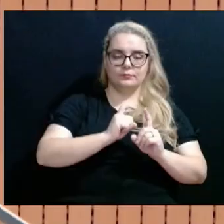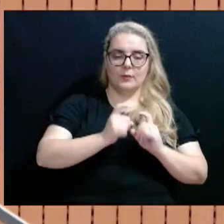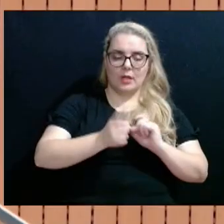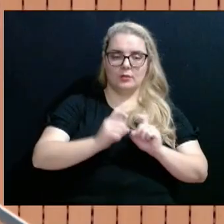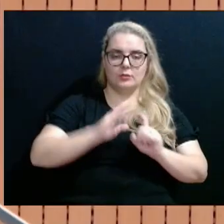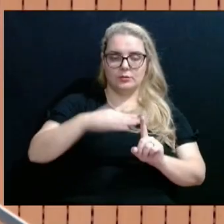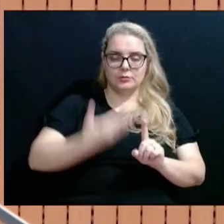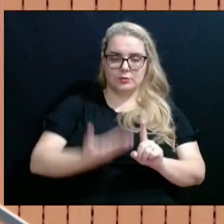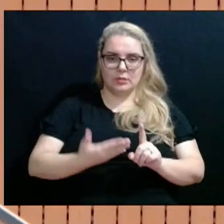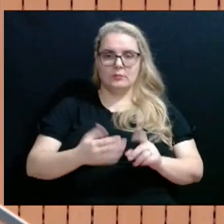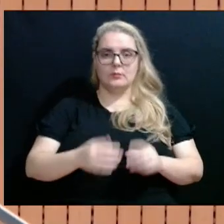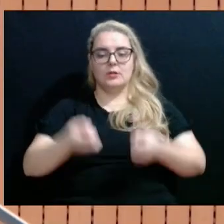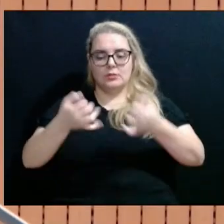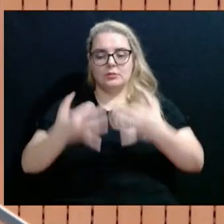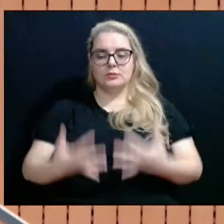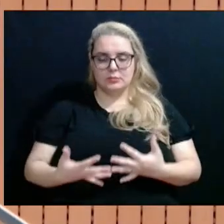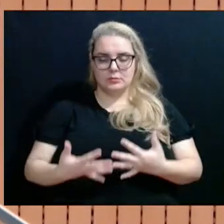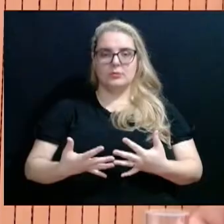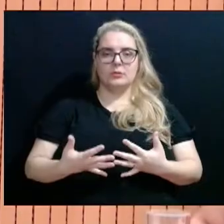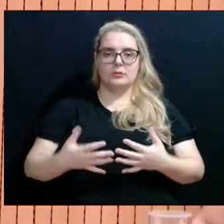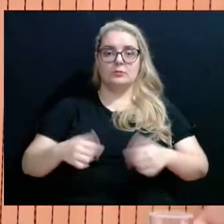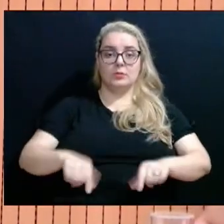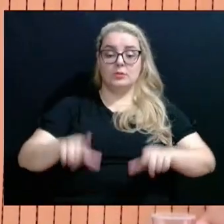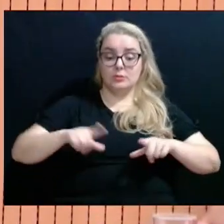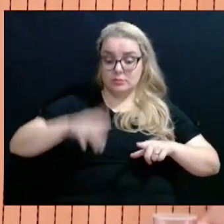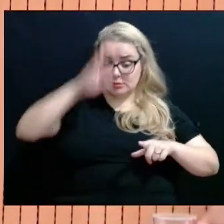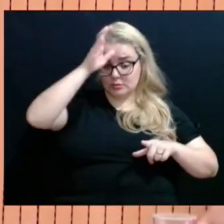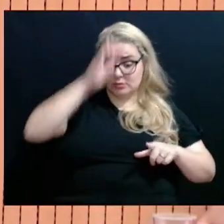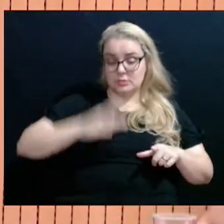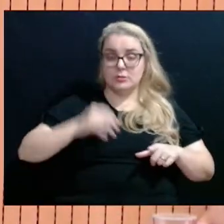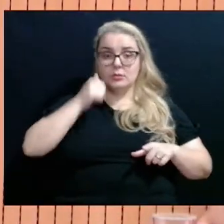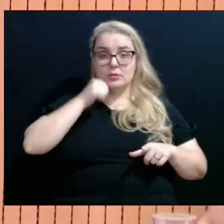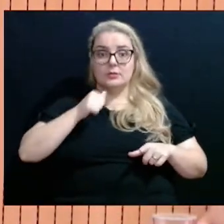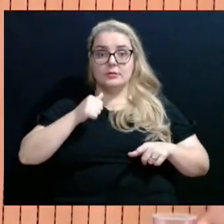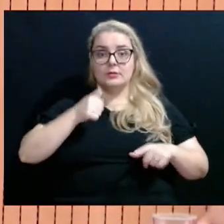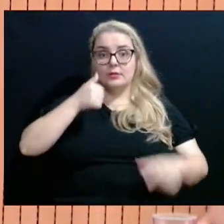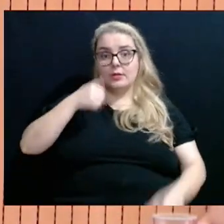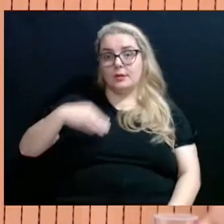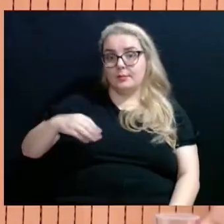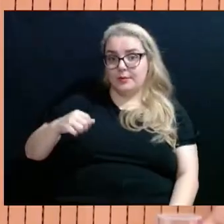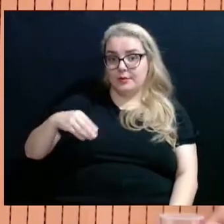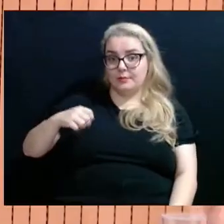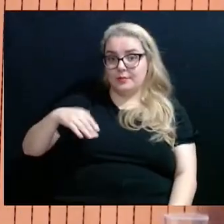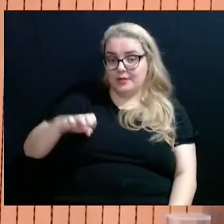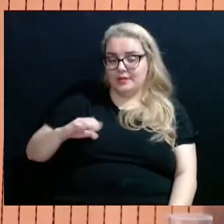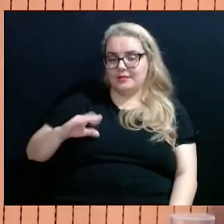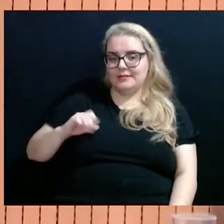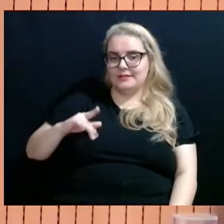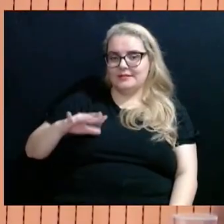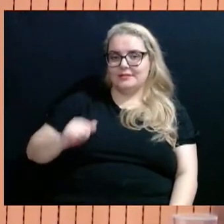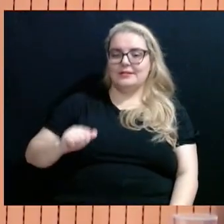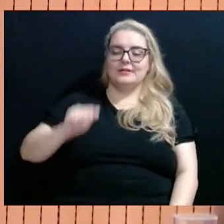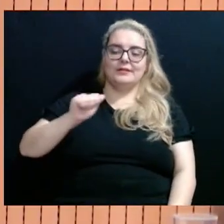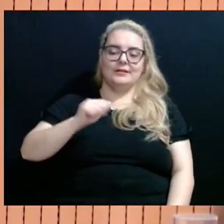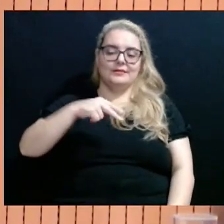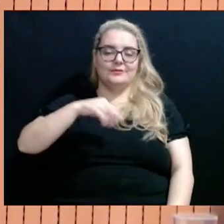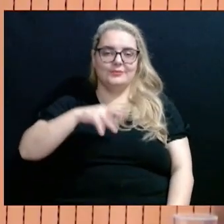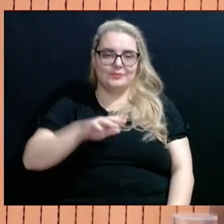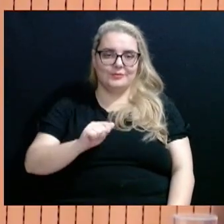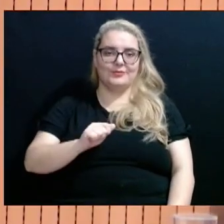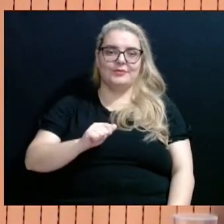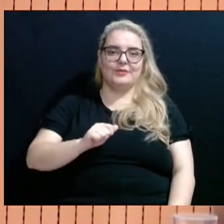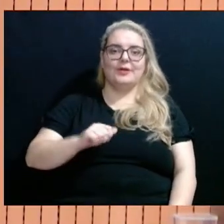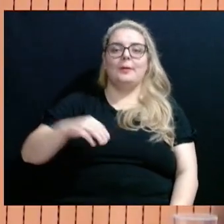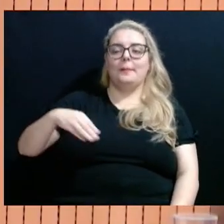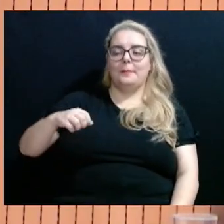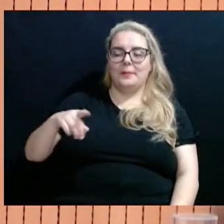a entrega de título de cidadã campineira à mamãe Cecília Antônia Martins de Macedo, Madre Cecília do